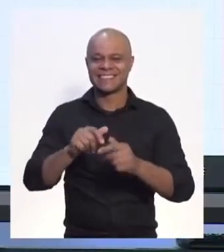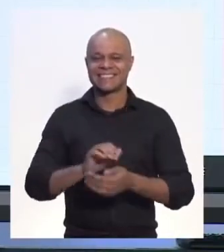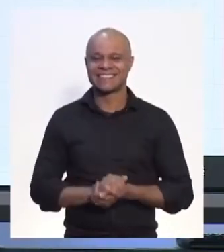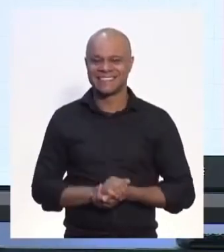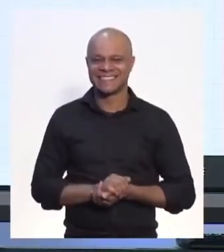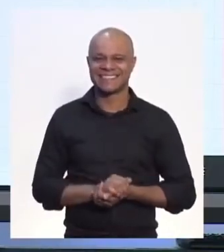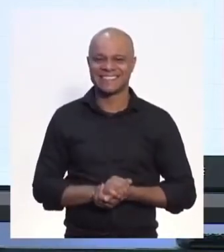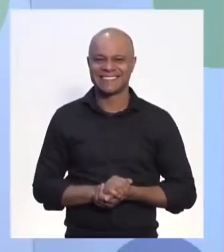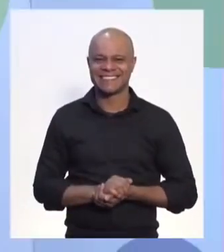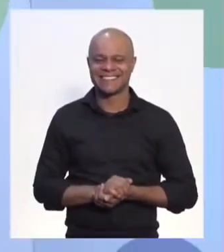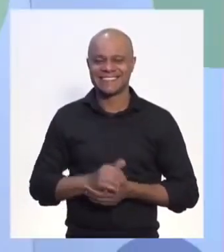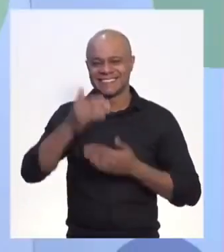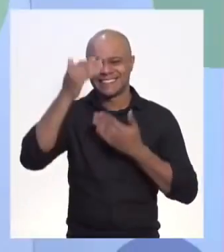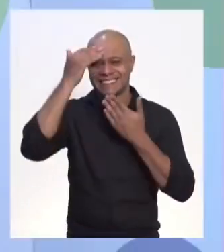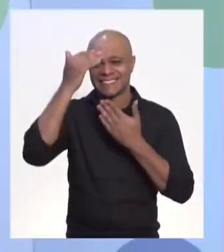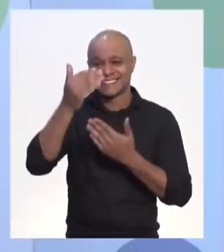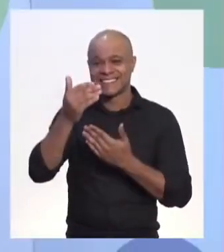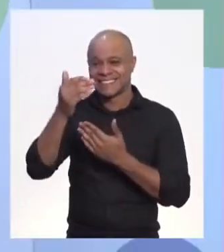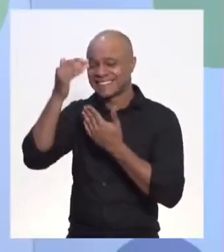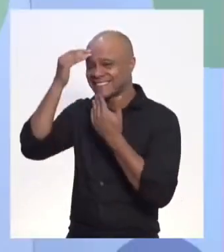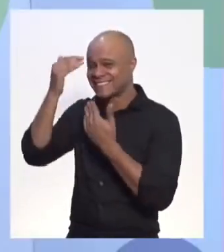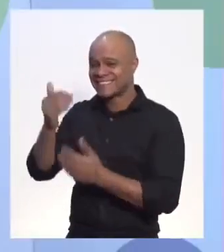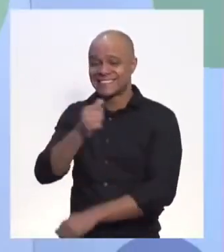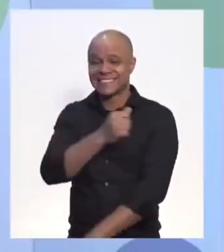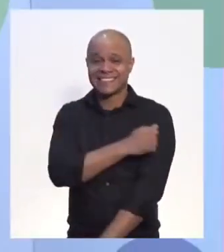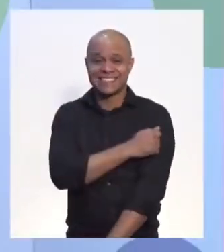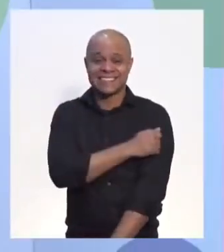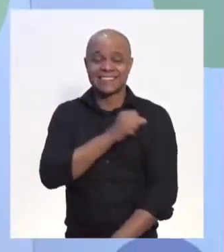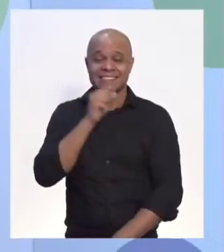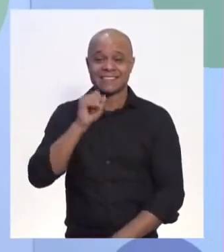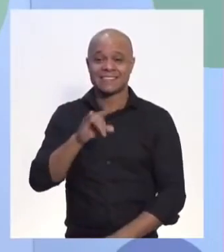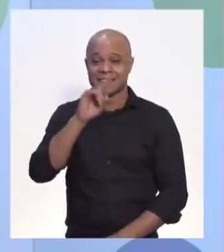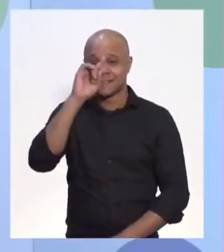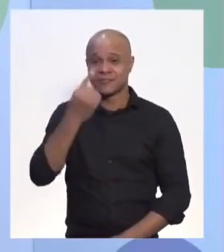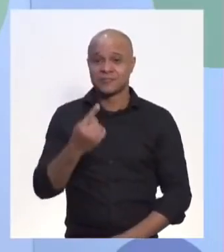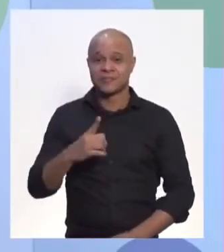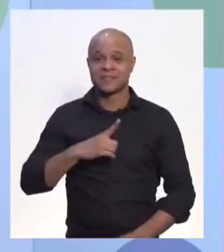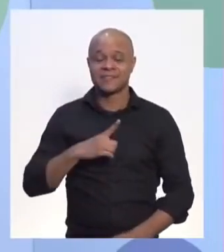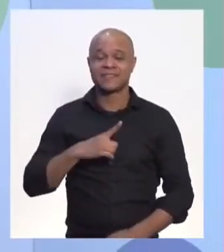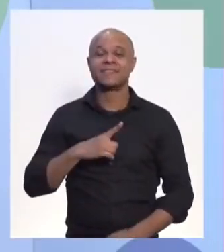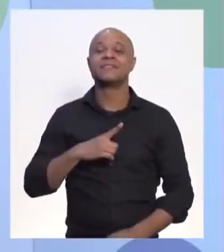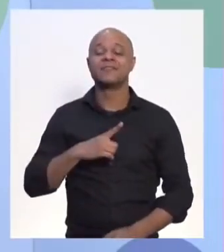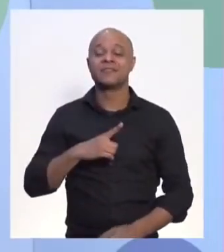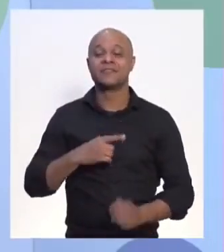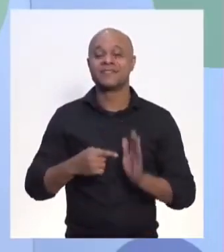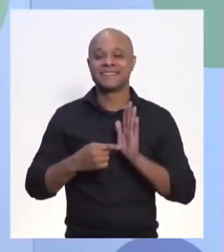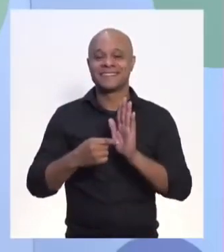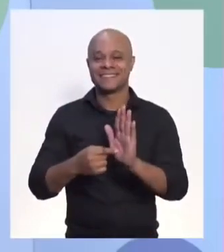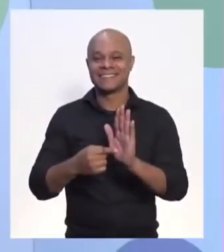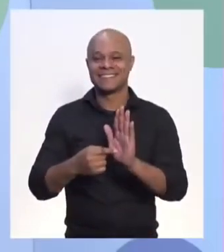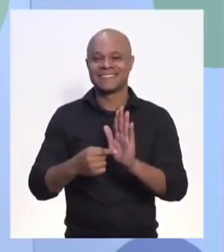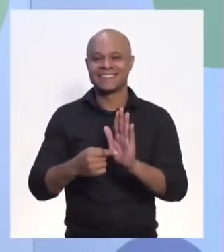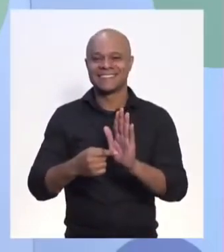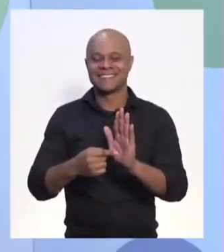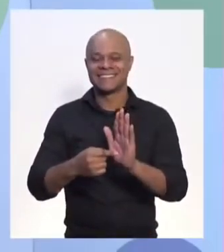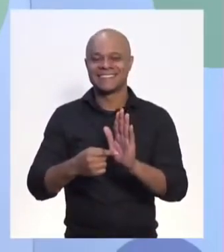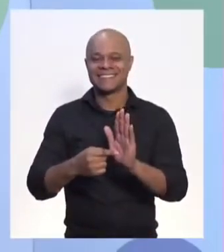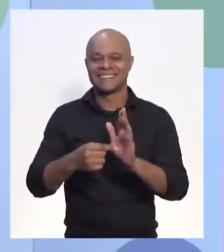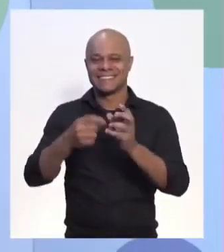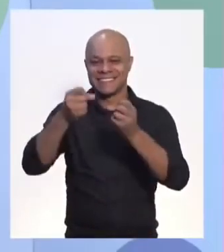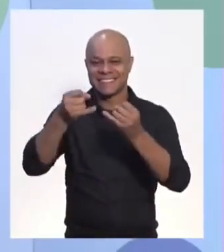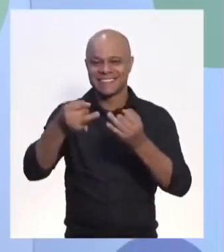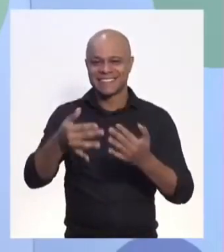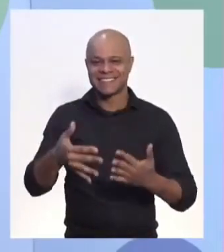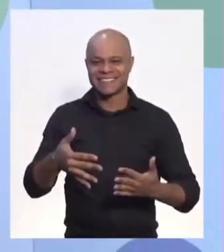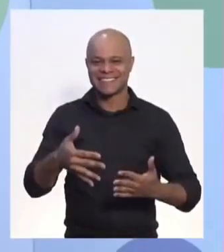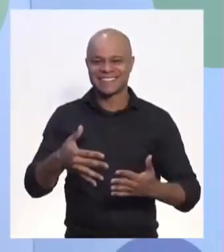Alê. Obrigada, Osmar. Obrigada, alunos. Deixem também as dúvidas de vocês, tá bom? Bem explícitas.